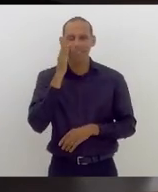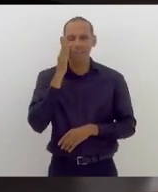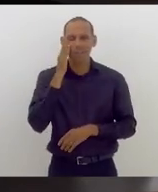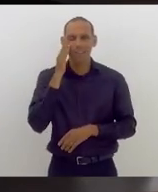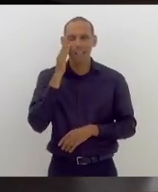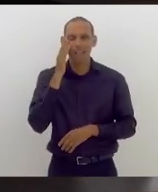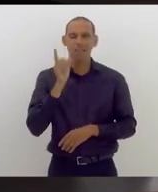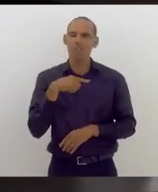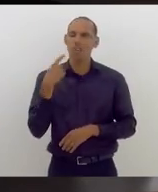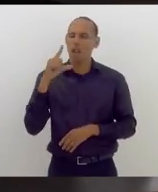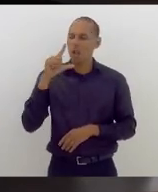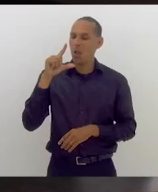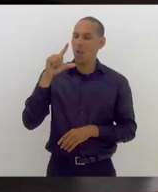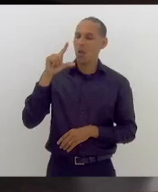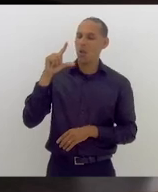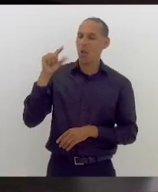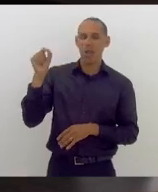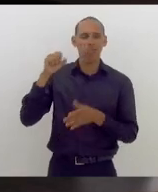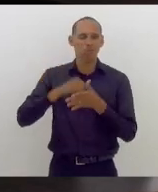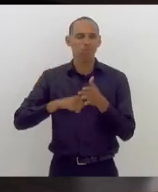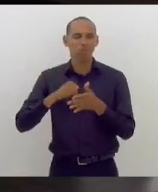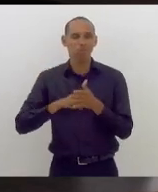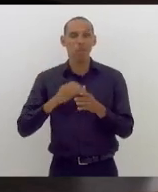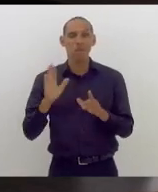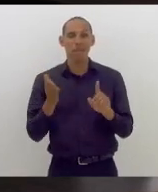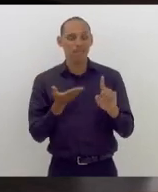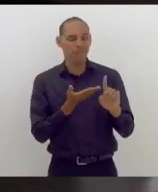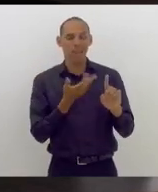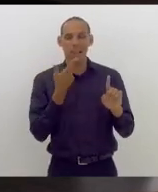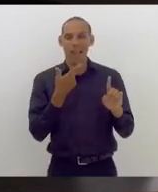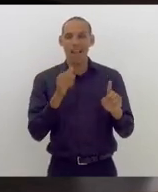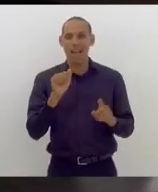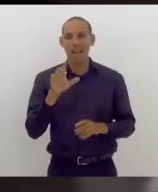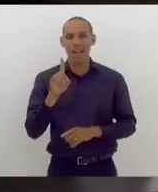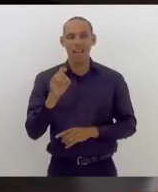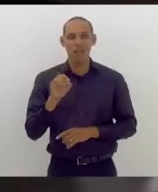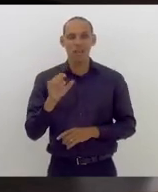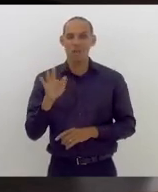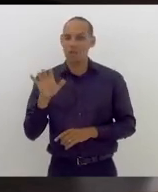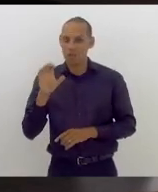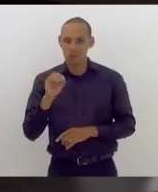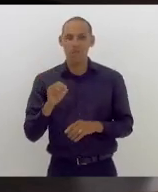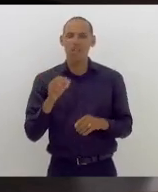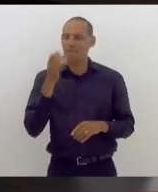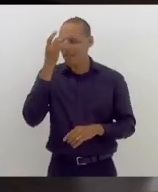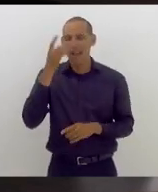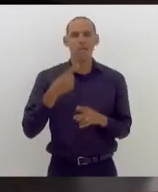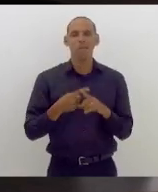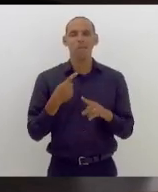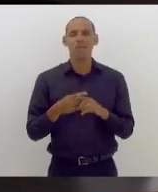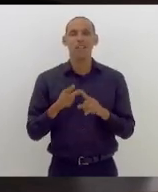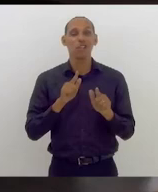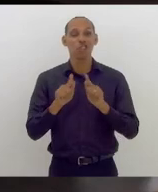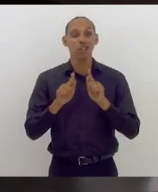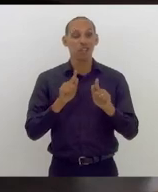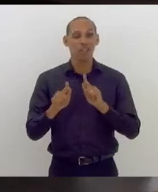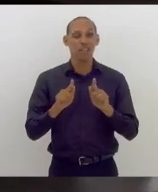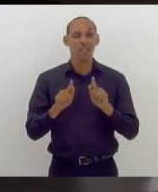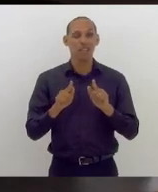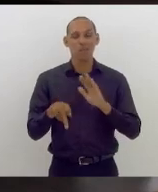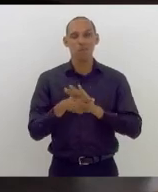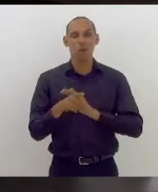luta. E falar aqui do Adolfo é muito fácil, porque assim como toda a gestão do nosso governo do Estado